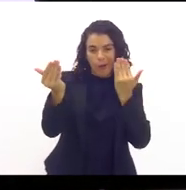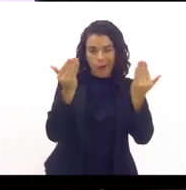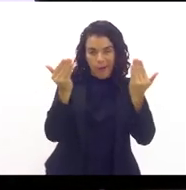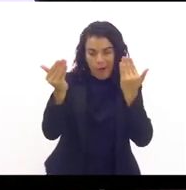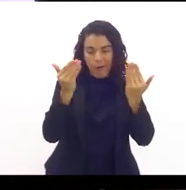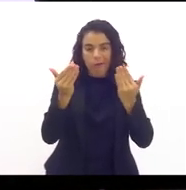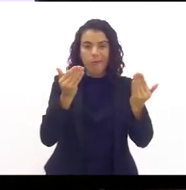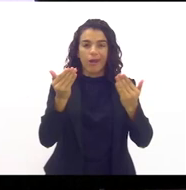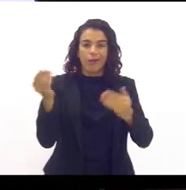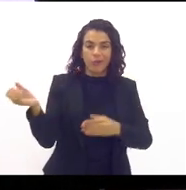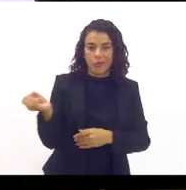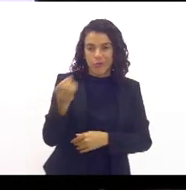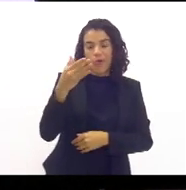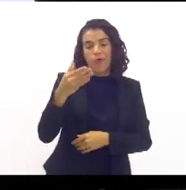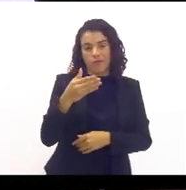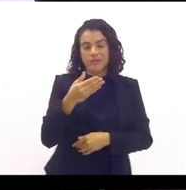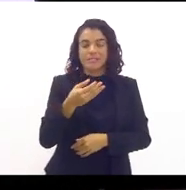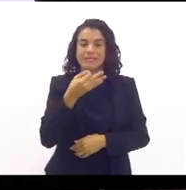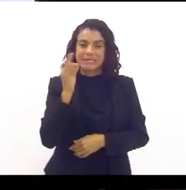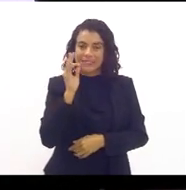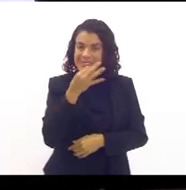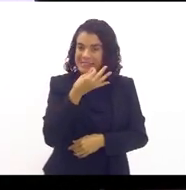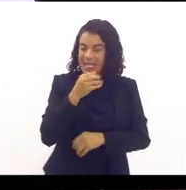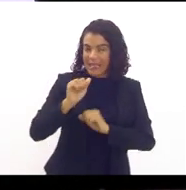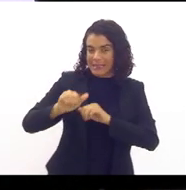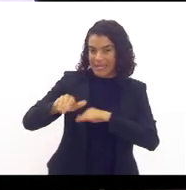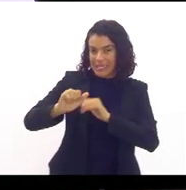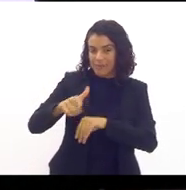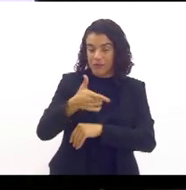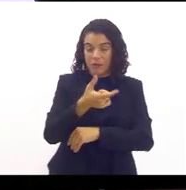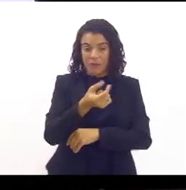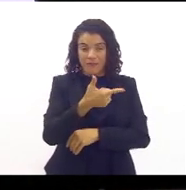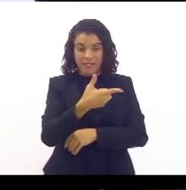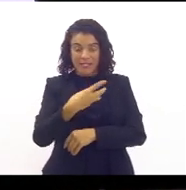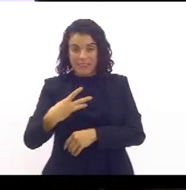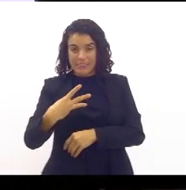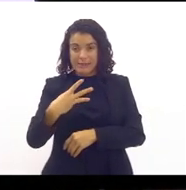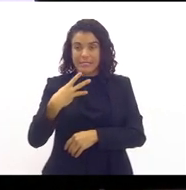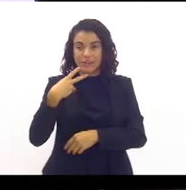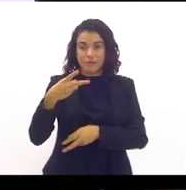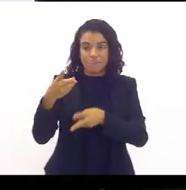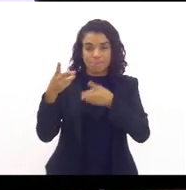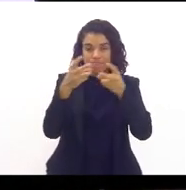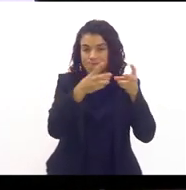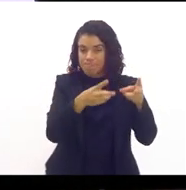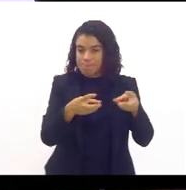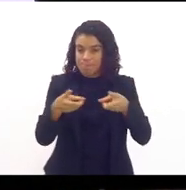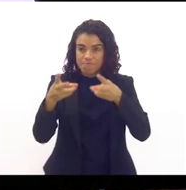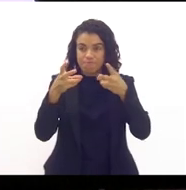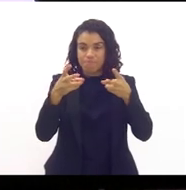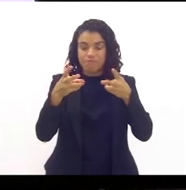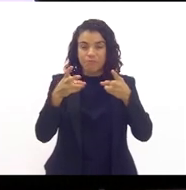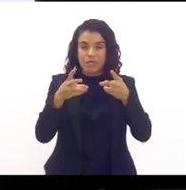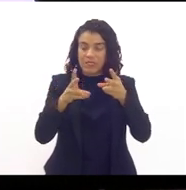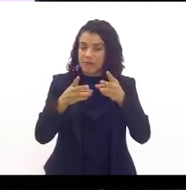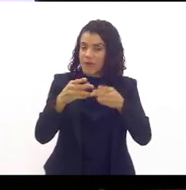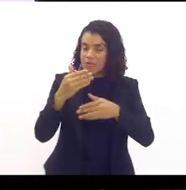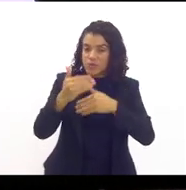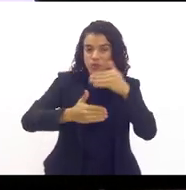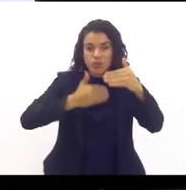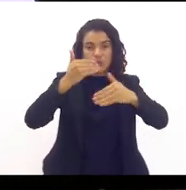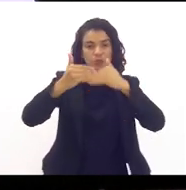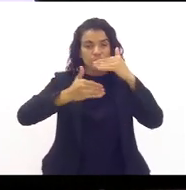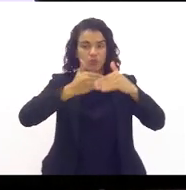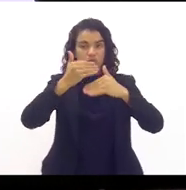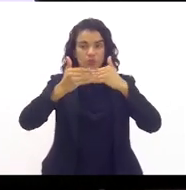versão mais atualizada, já de setembro de 2023, a gente pode observar que tivemos um avanço aqui na